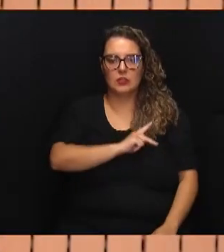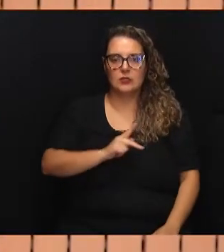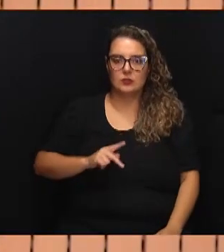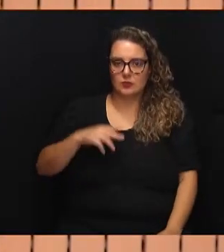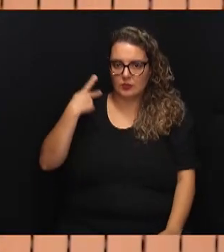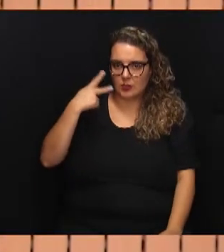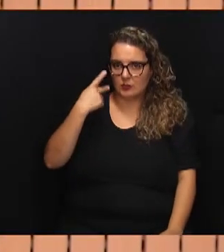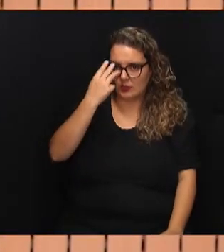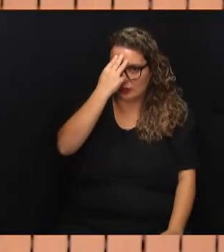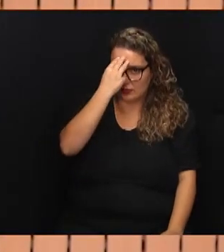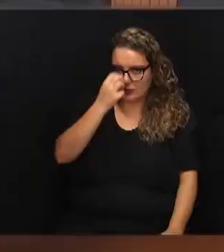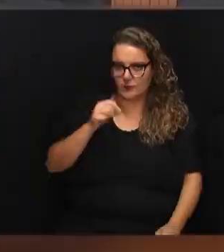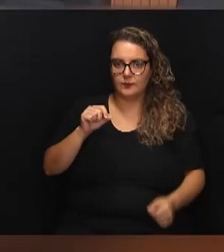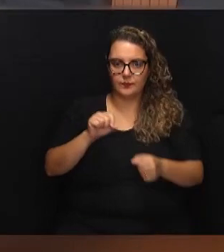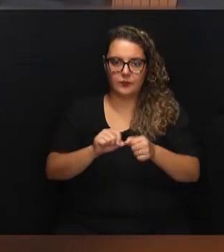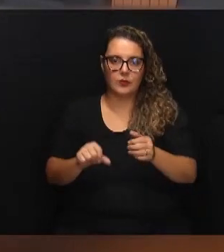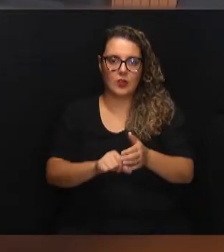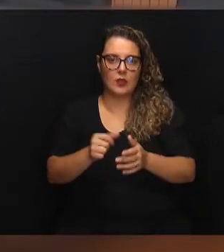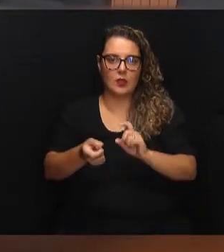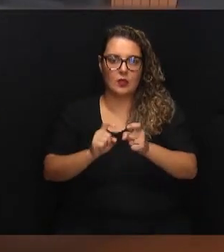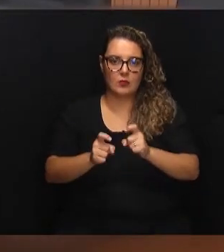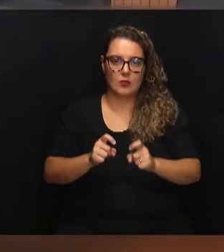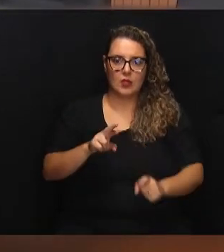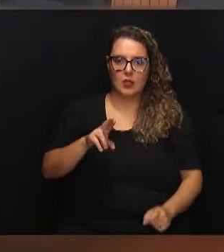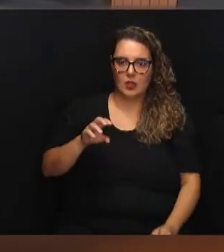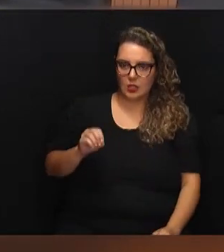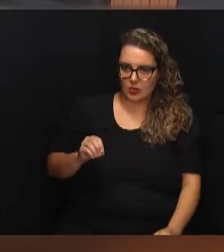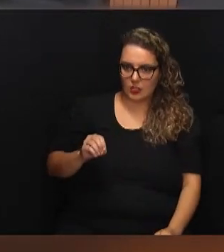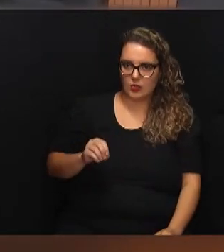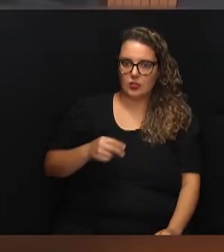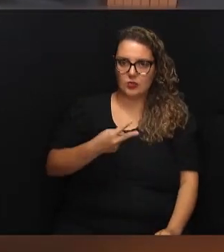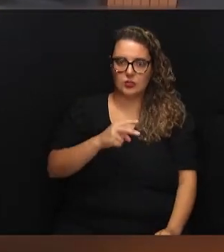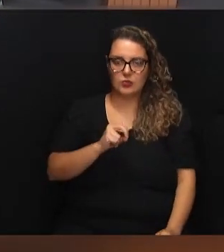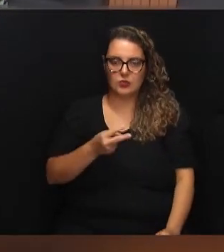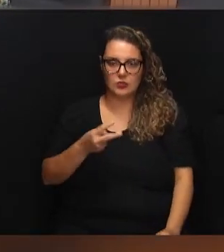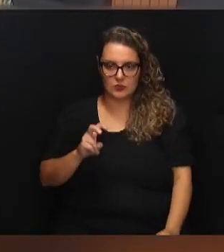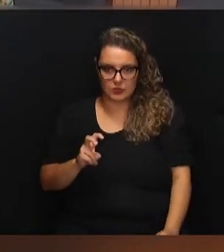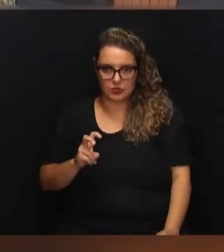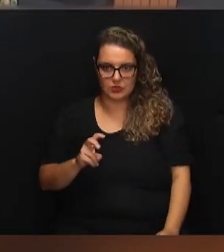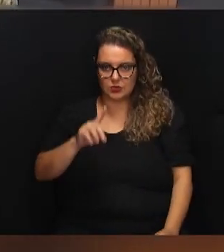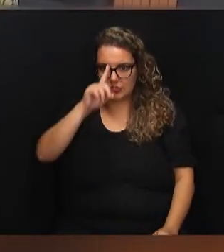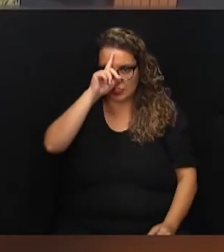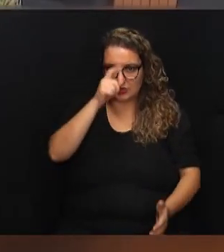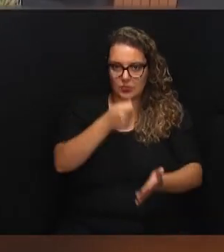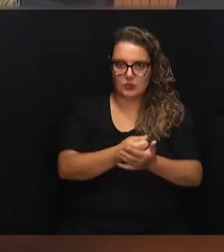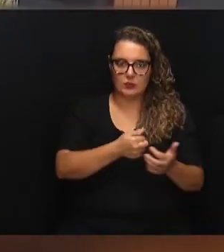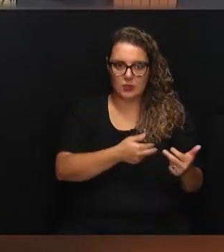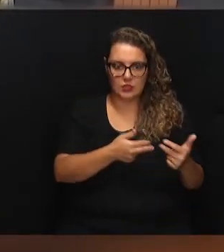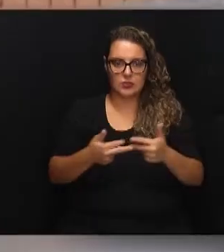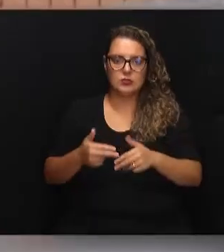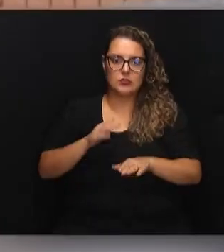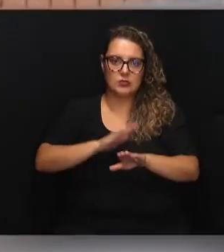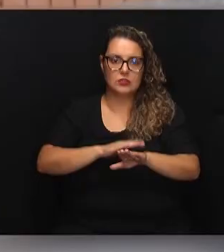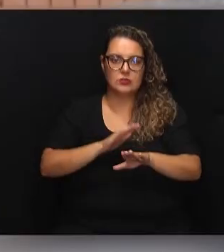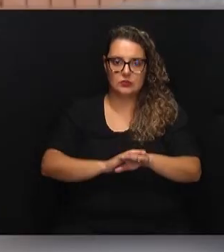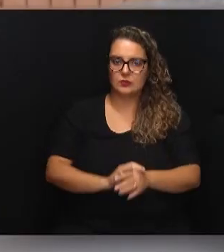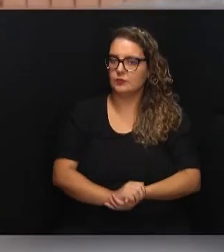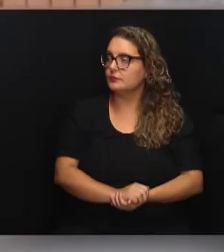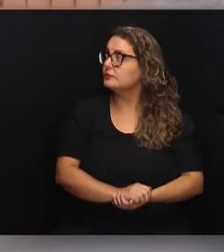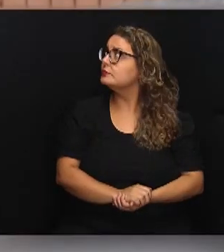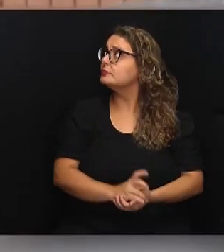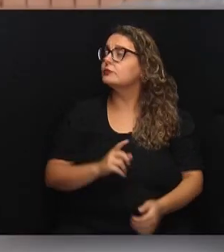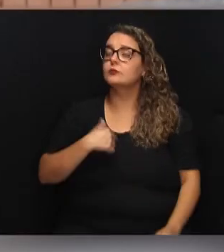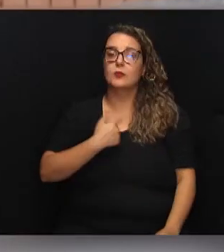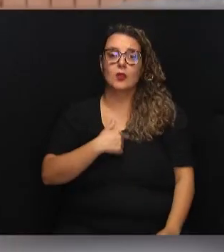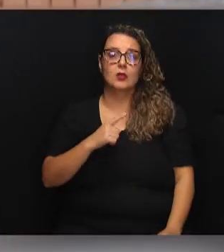Romão, realizou sua primeira reunião ordinária de 2025 e definiu o cronograma de atividades. Nós vamos ter aí entre